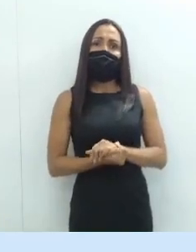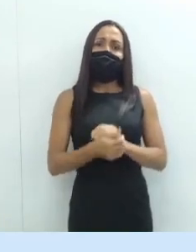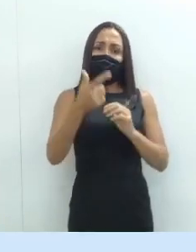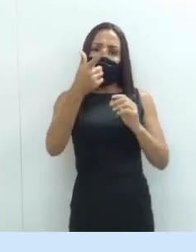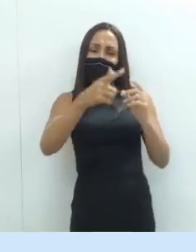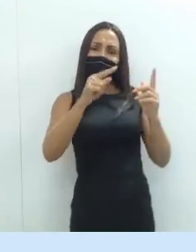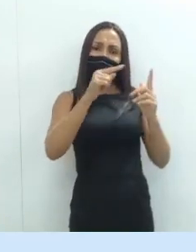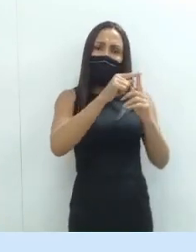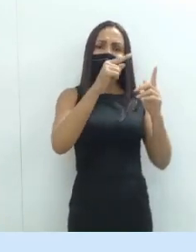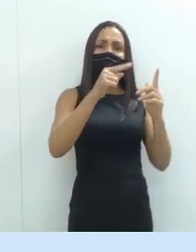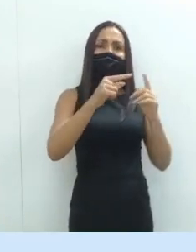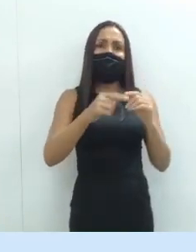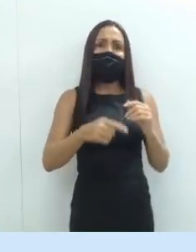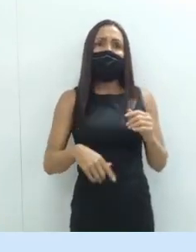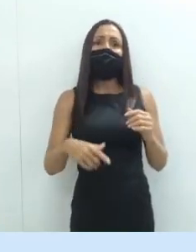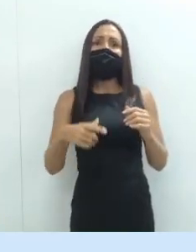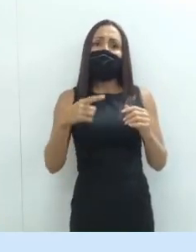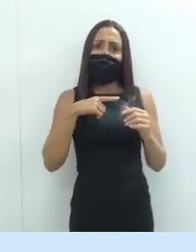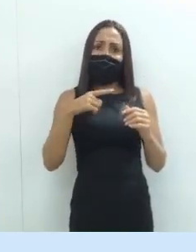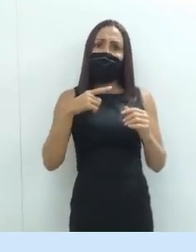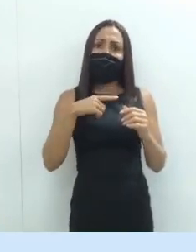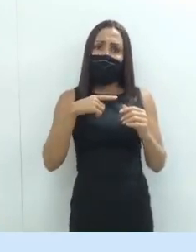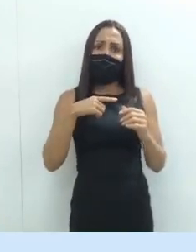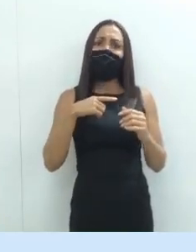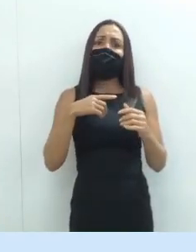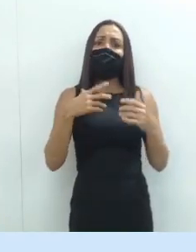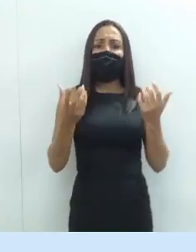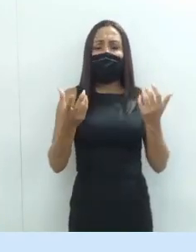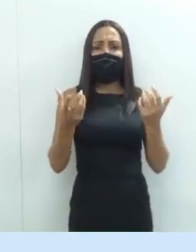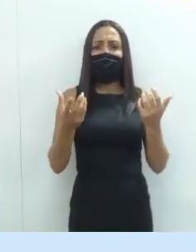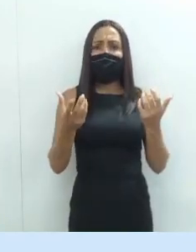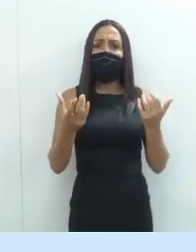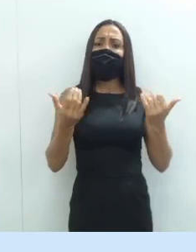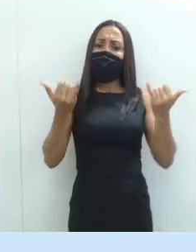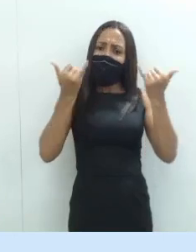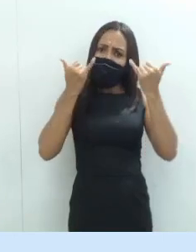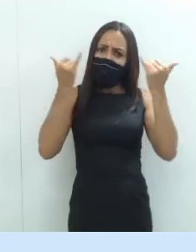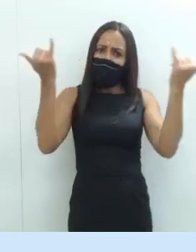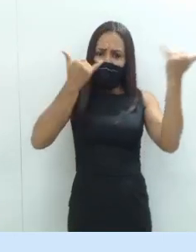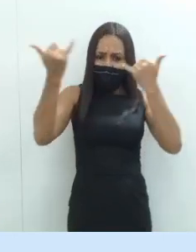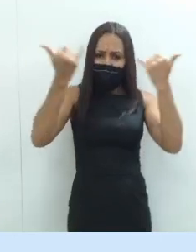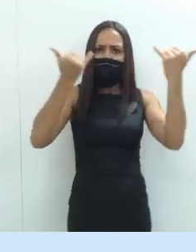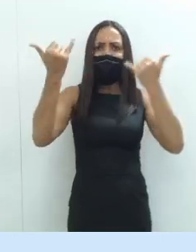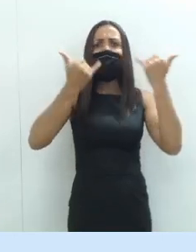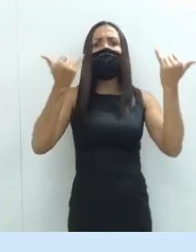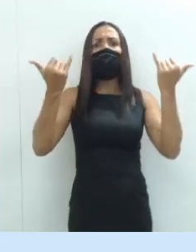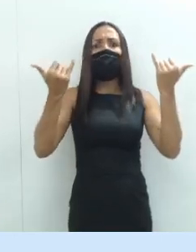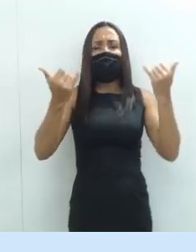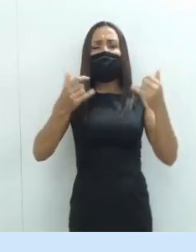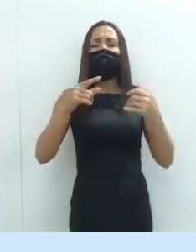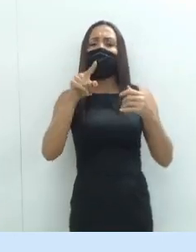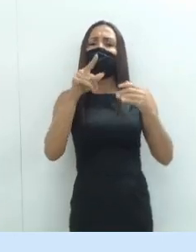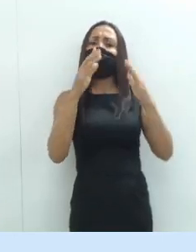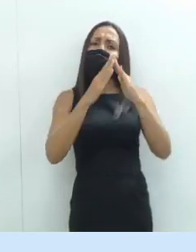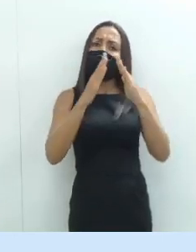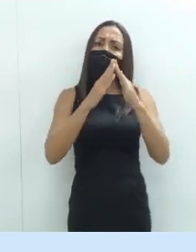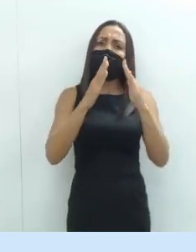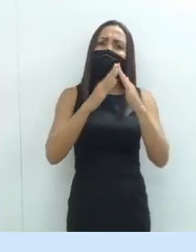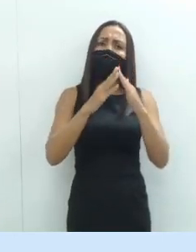finalidade é para obter alguma informação. Então, provavelmente você está em casa, você quer saber